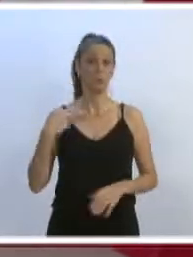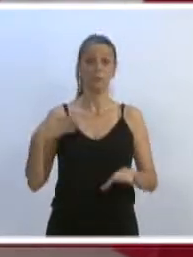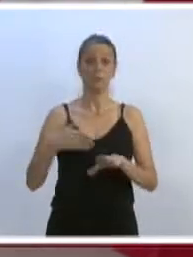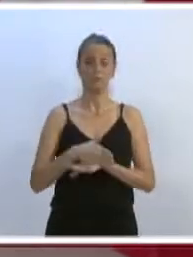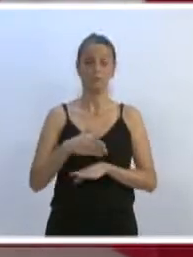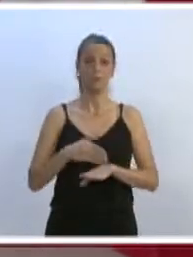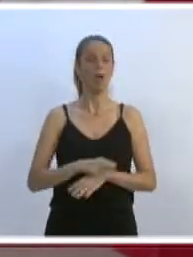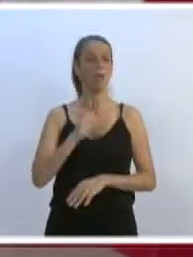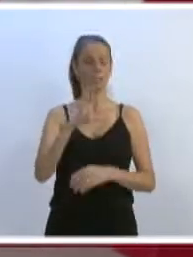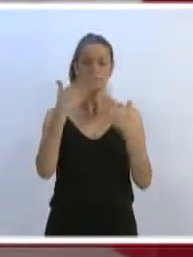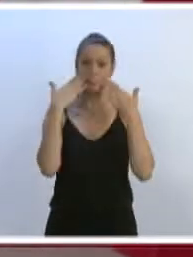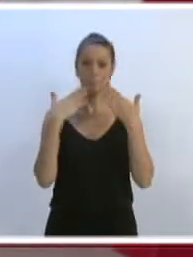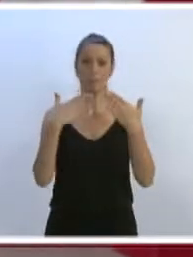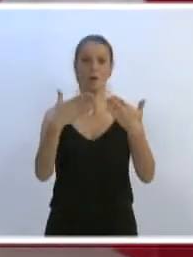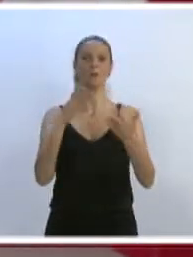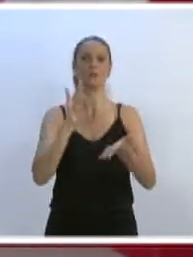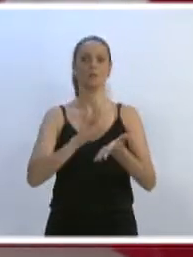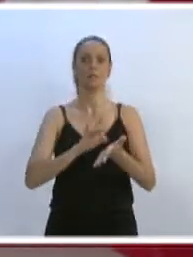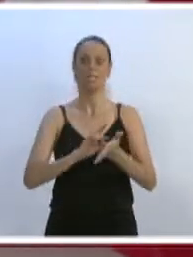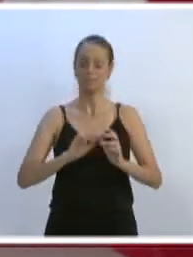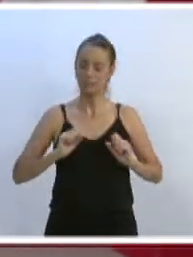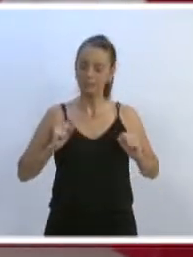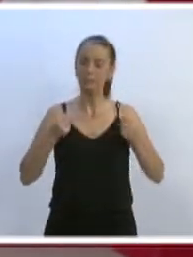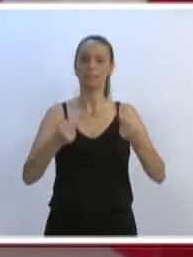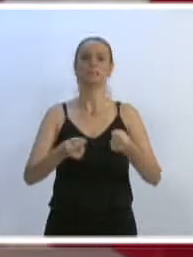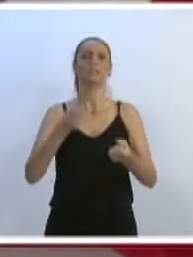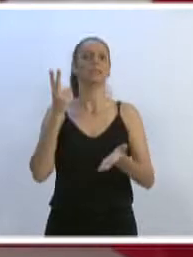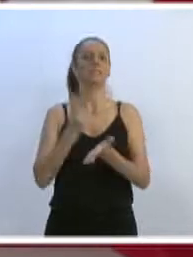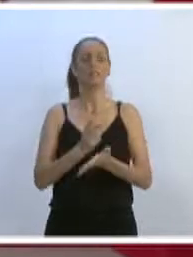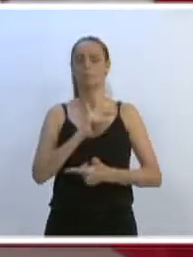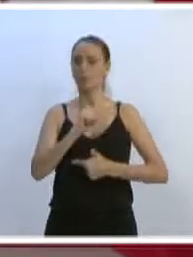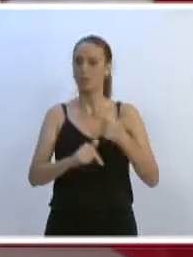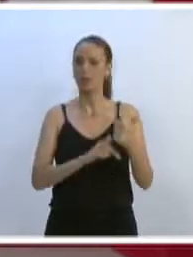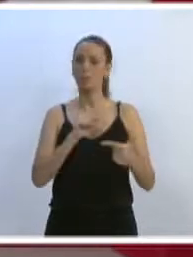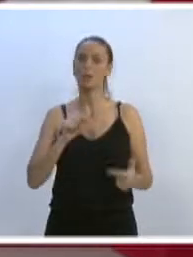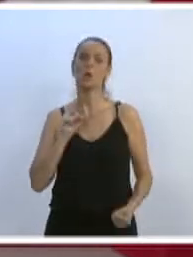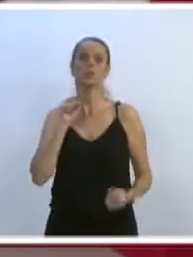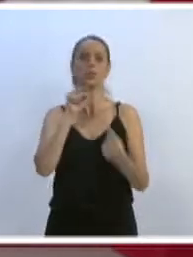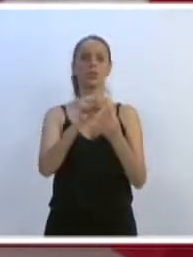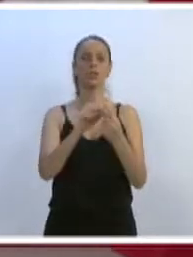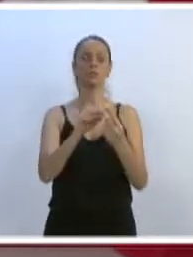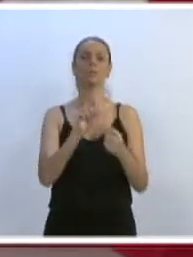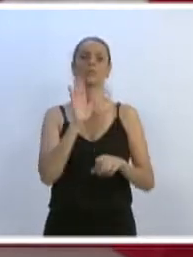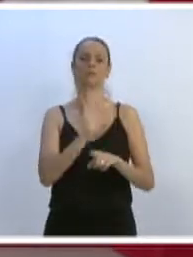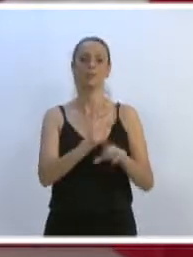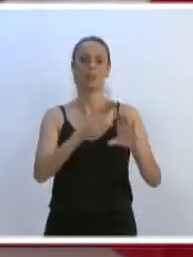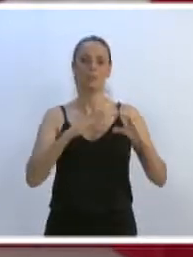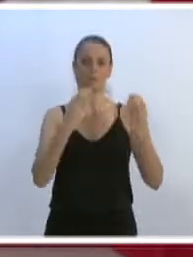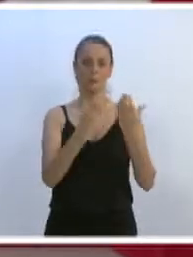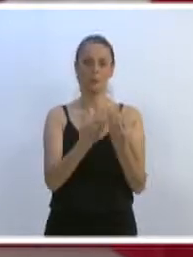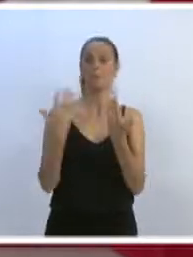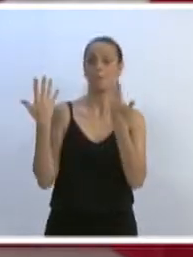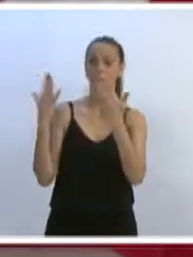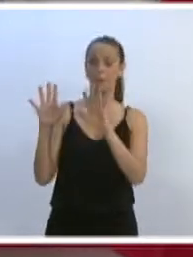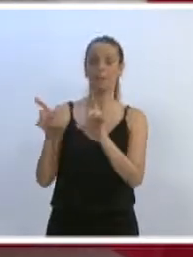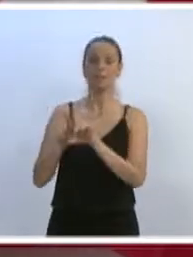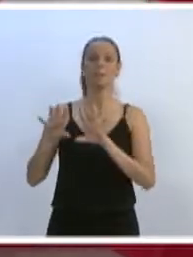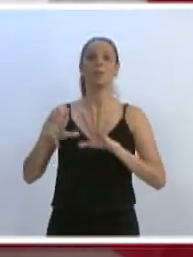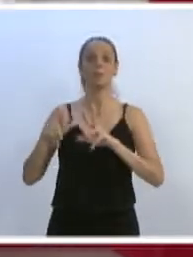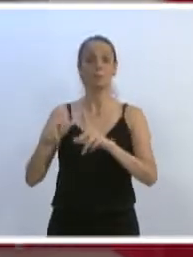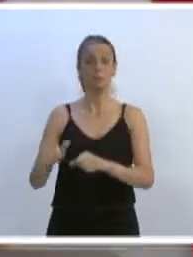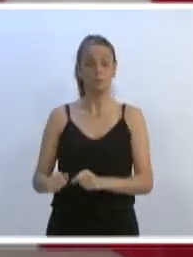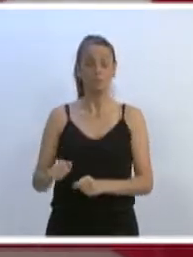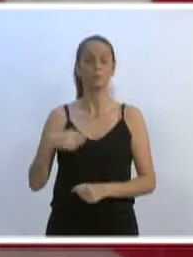é assim que se demonstra realmente que a gente está empenhado e sempre trabalhando em prol da comunidade parabéns a todos os jogadores fizeram presente ontem ali na